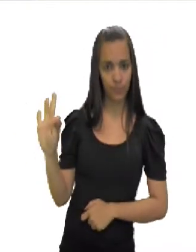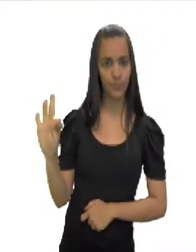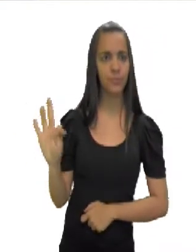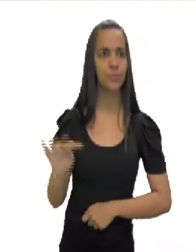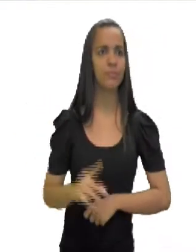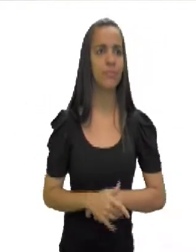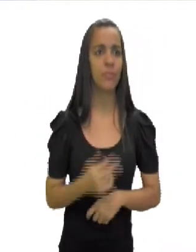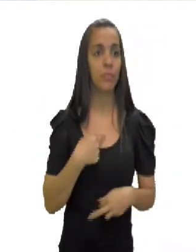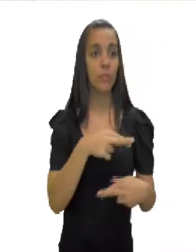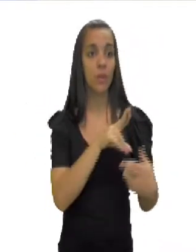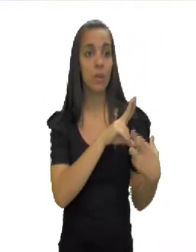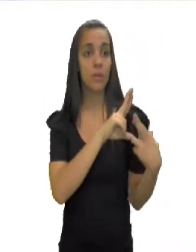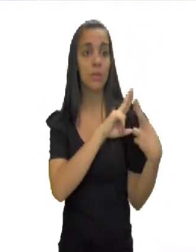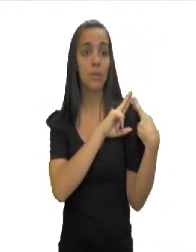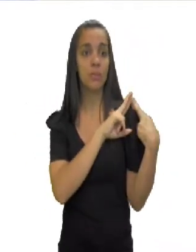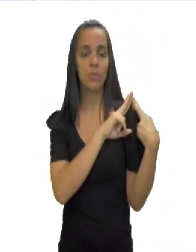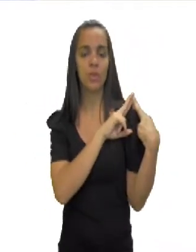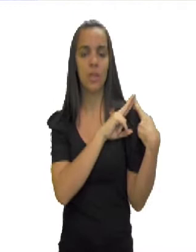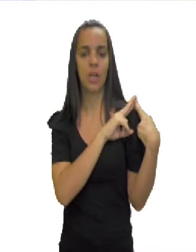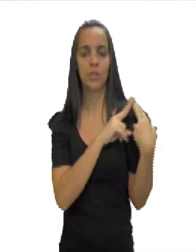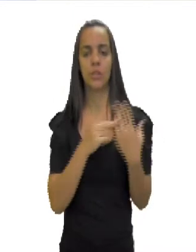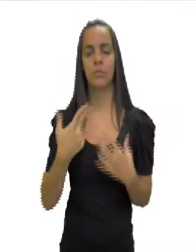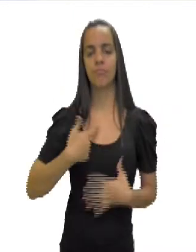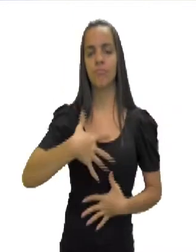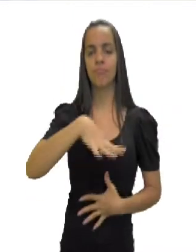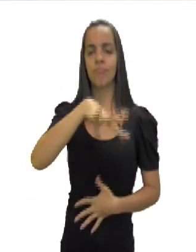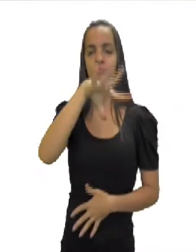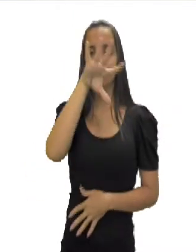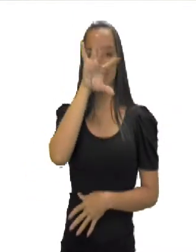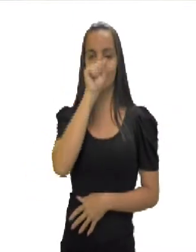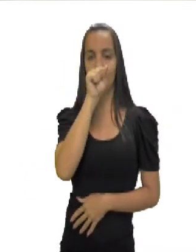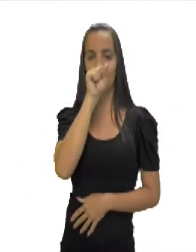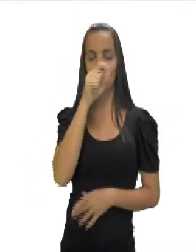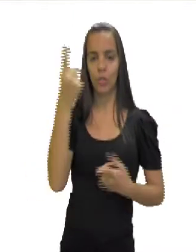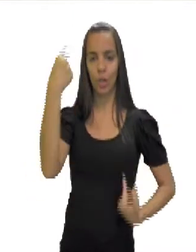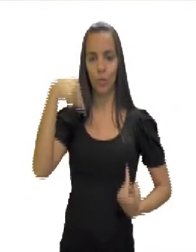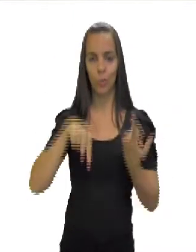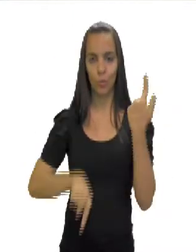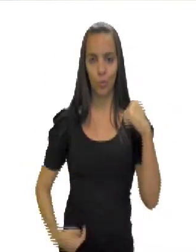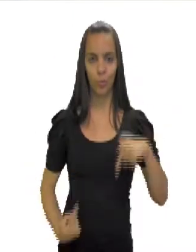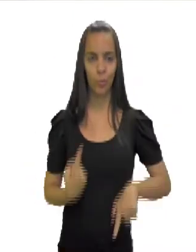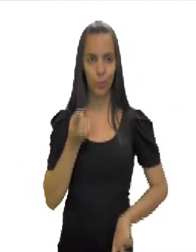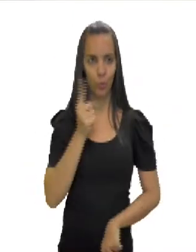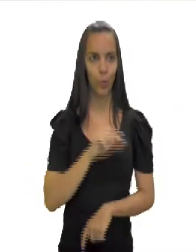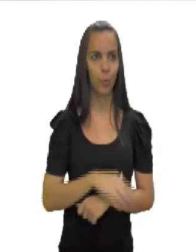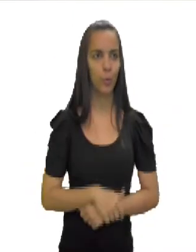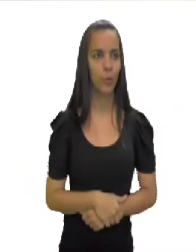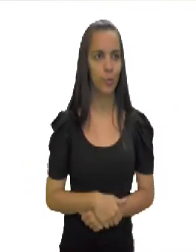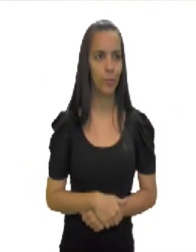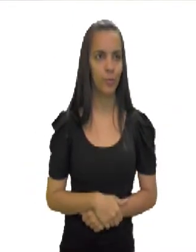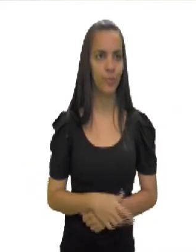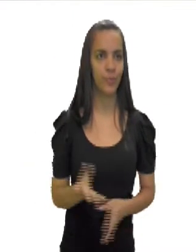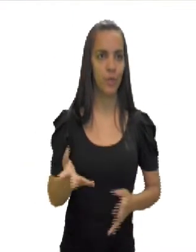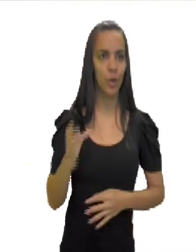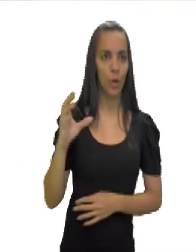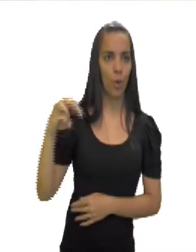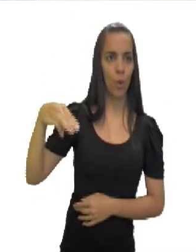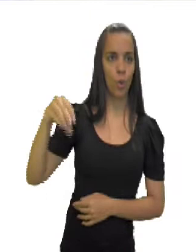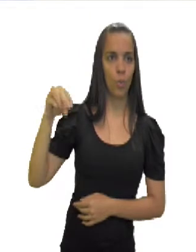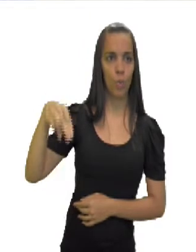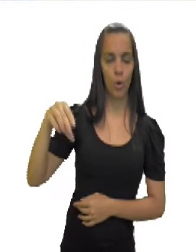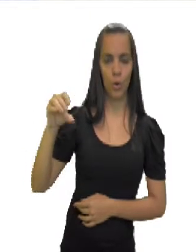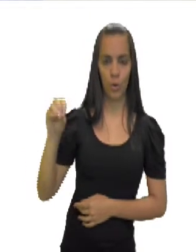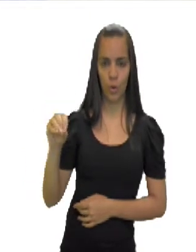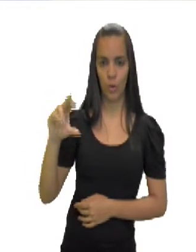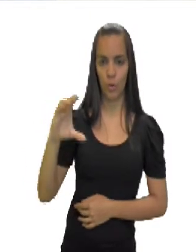T são responsáveis pela imunidade corporal. Os monócitos,